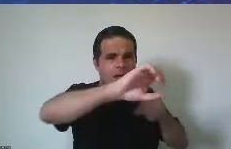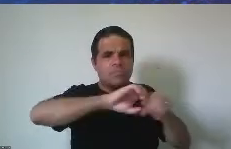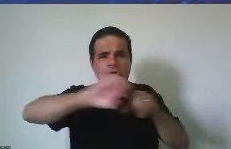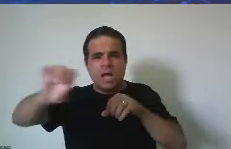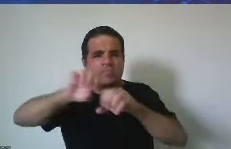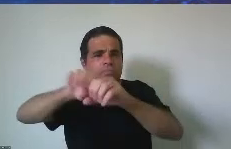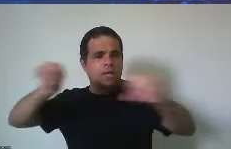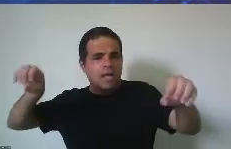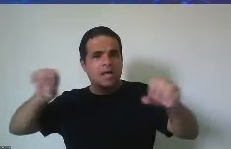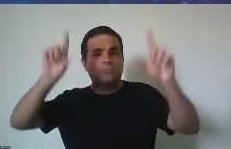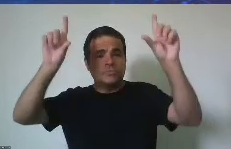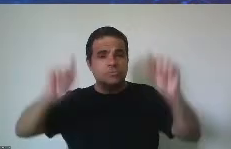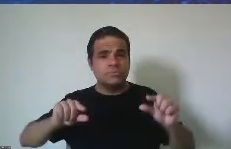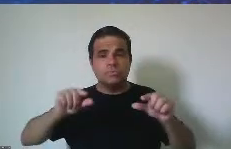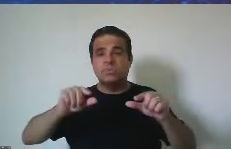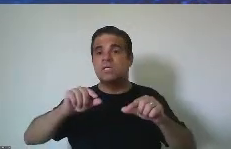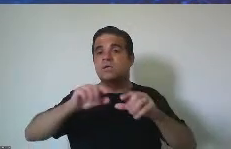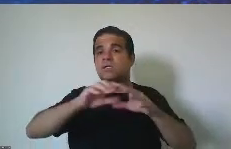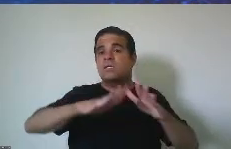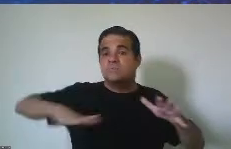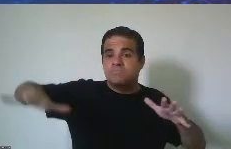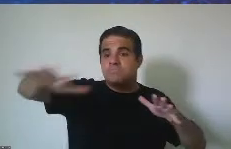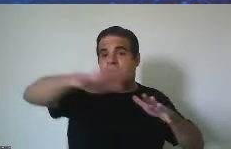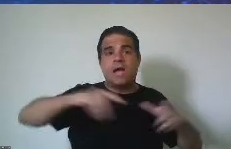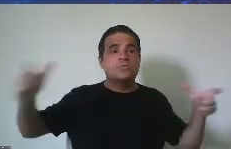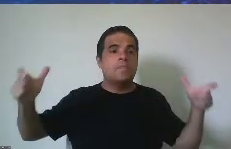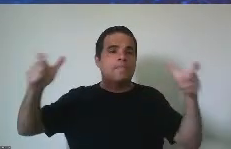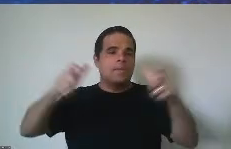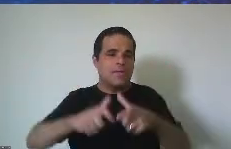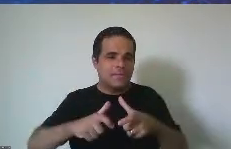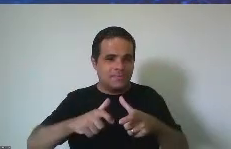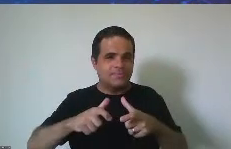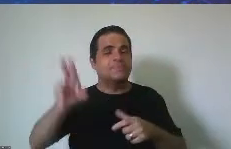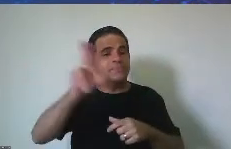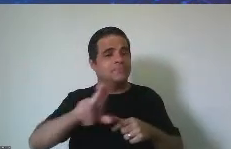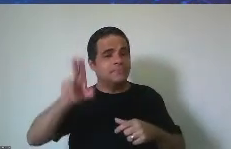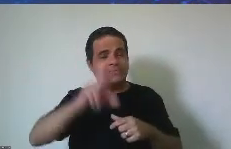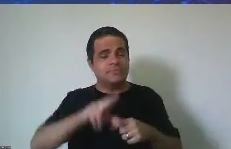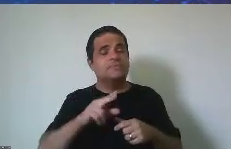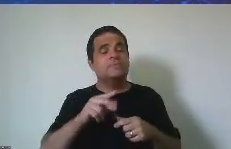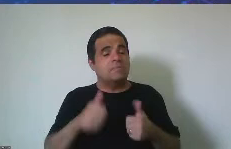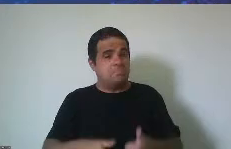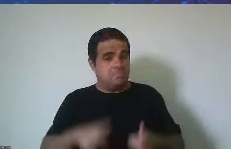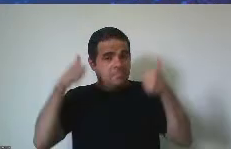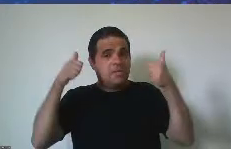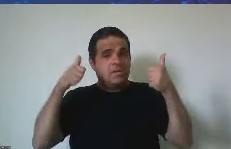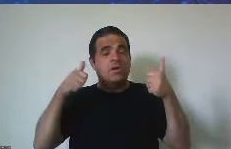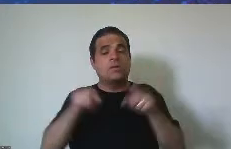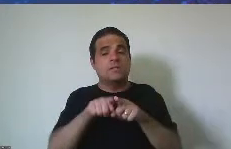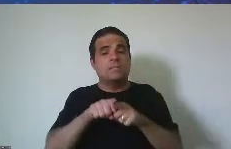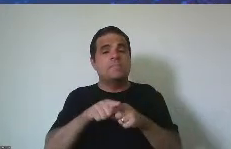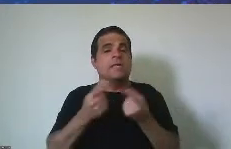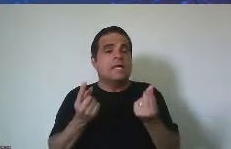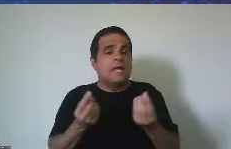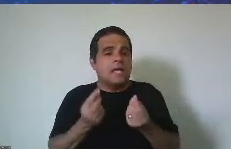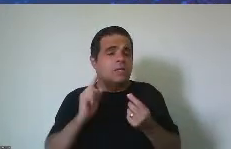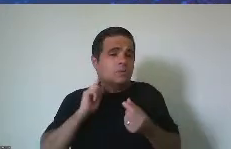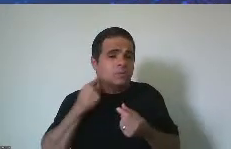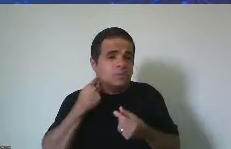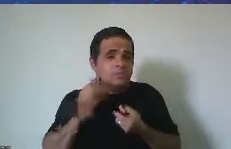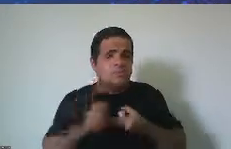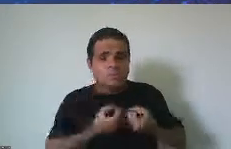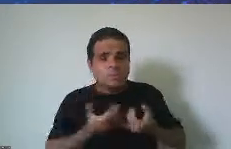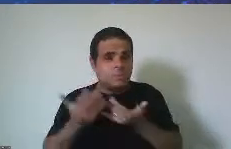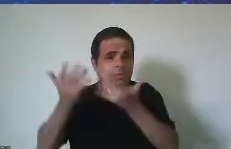ocupa menos espaço ela tem menos gera menos resíduos você tem menos